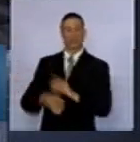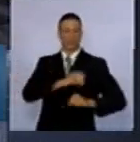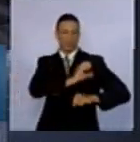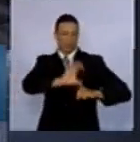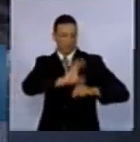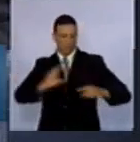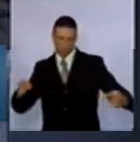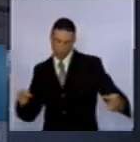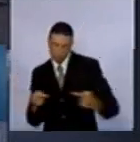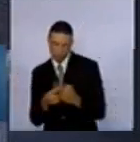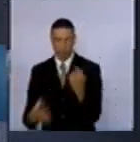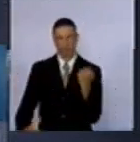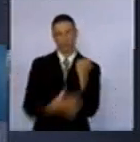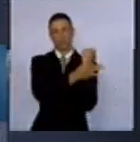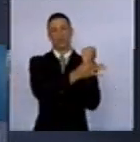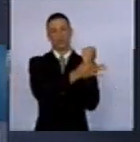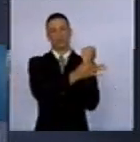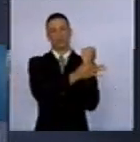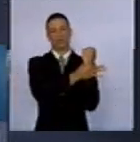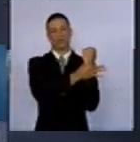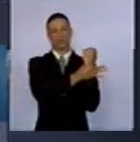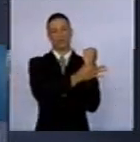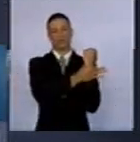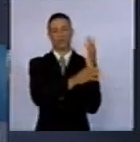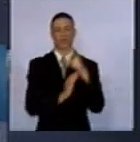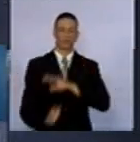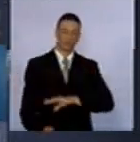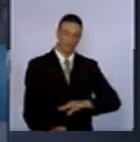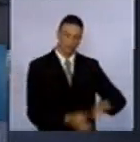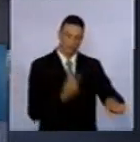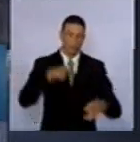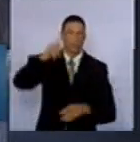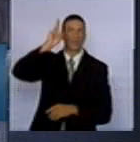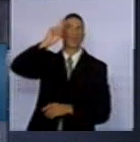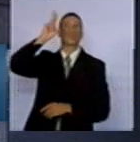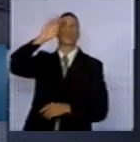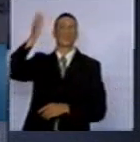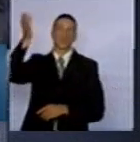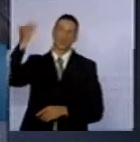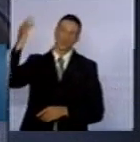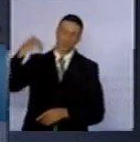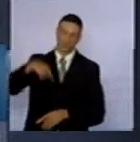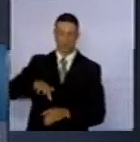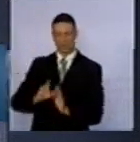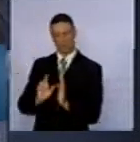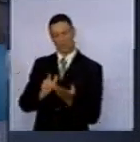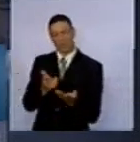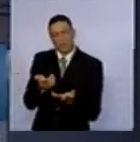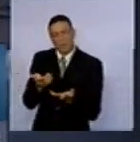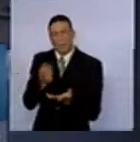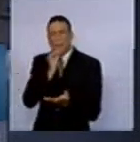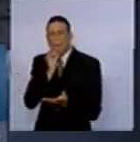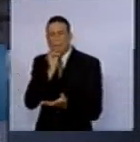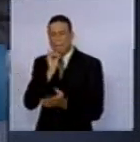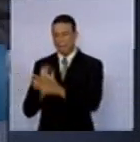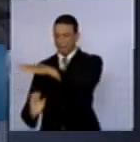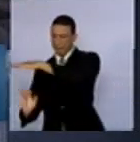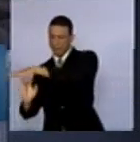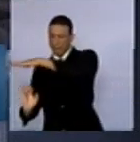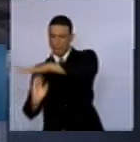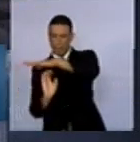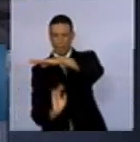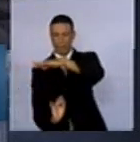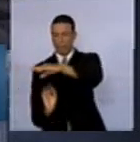e que tem as suas proteções fazemos aquele momento é exatamente a colocação do papel de cada ente